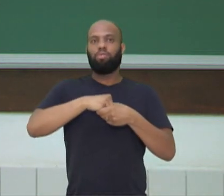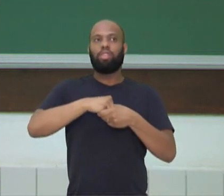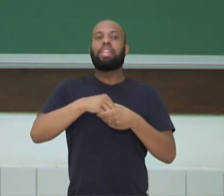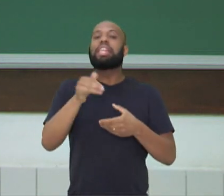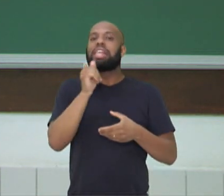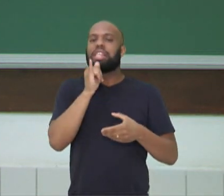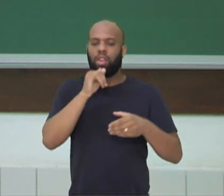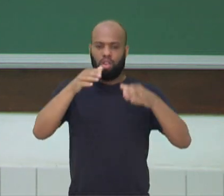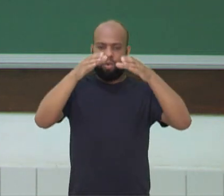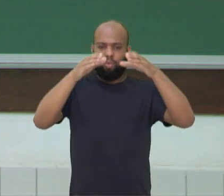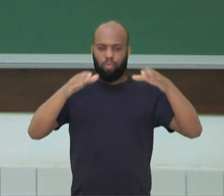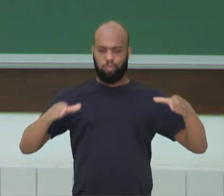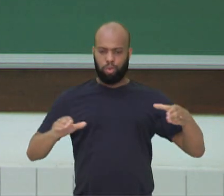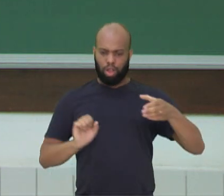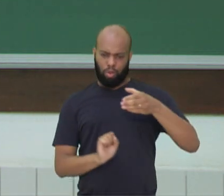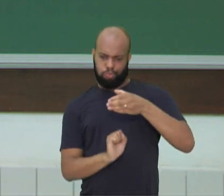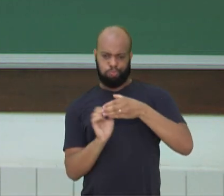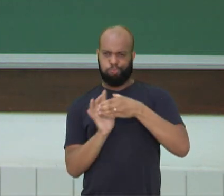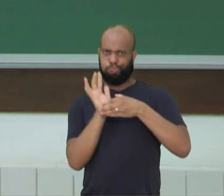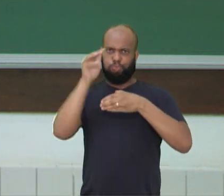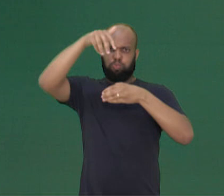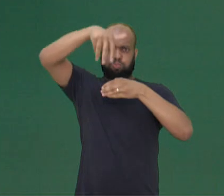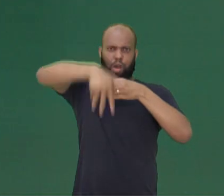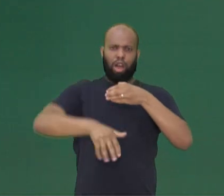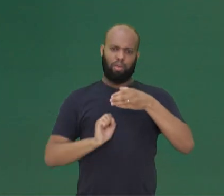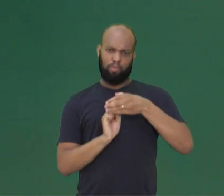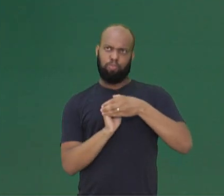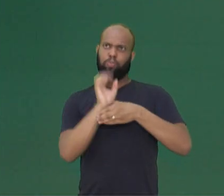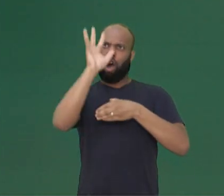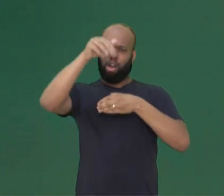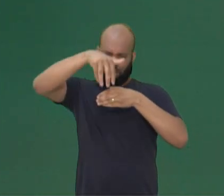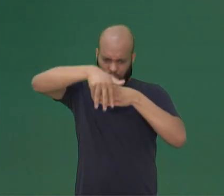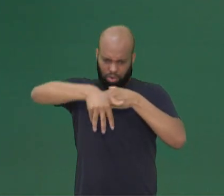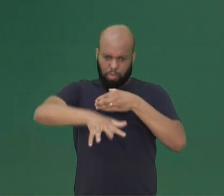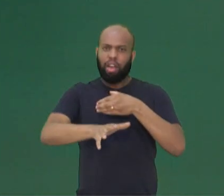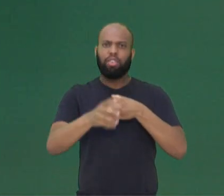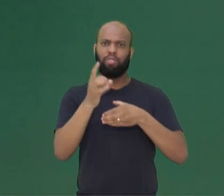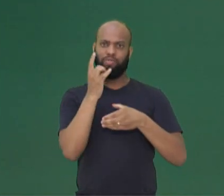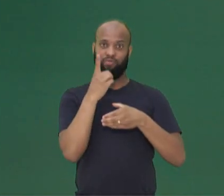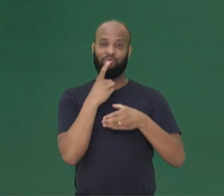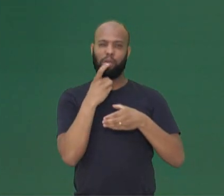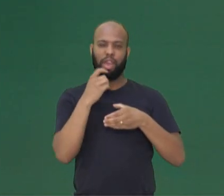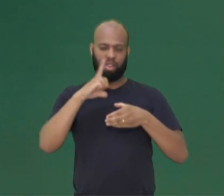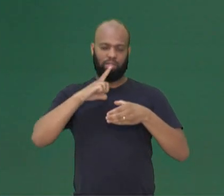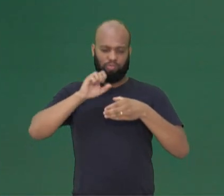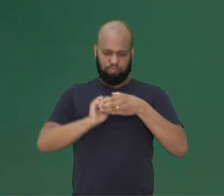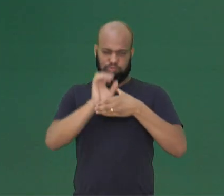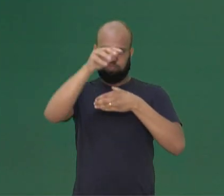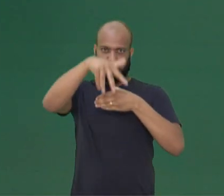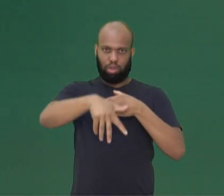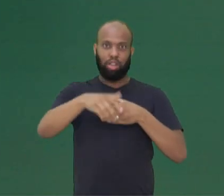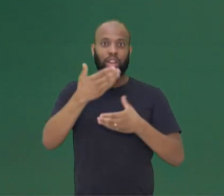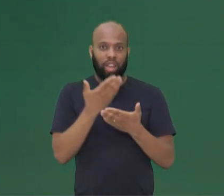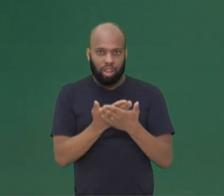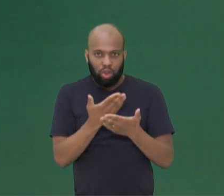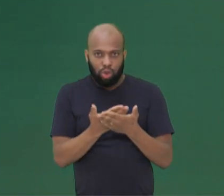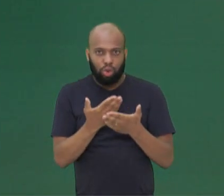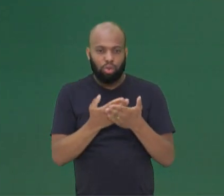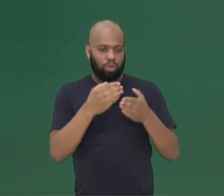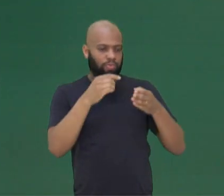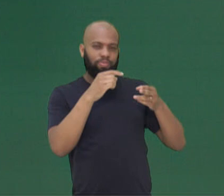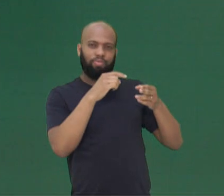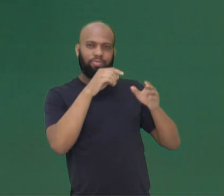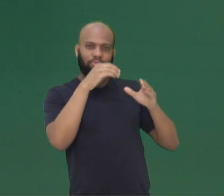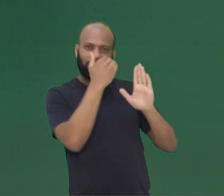vulcão entrou em erupção. Lembra as partes do vulcão que a gente conversou nas aulas anteriores? Câmara magmática, chaminé.